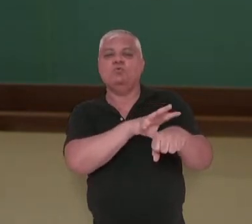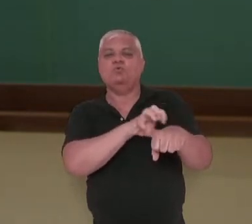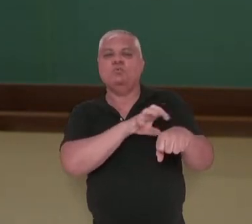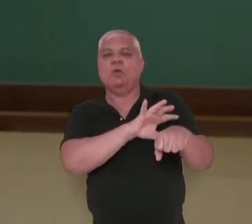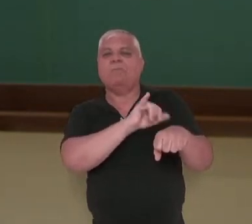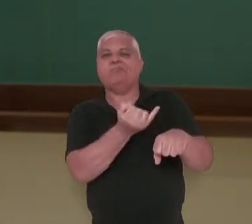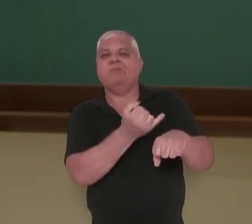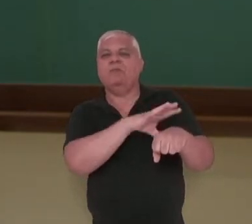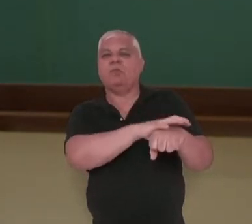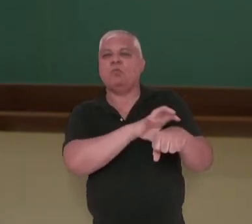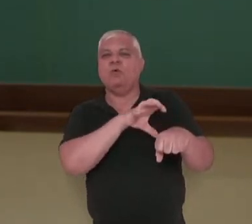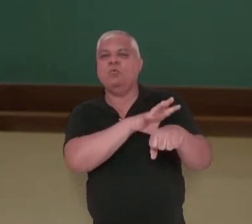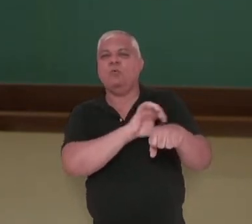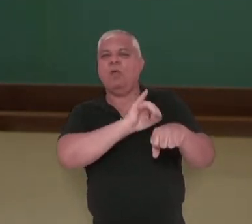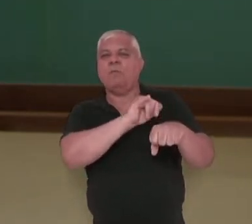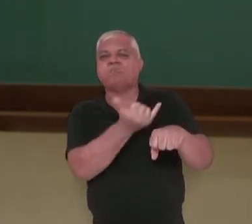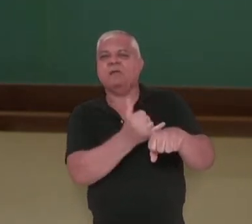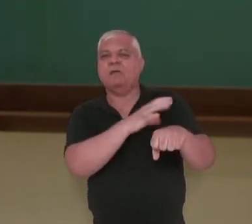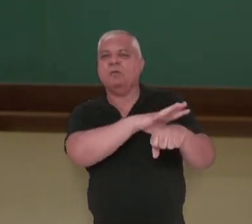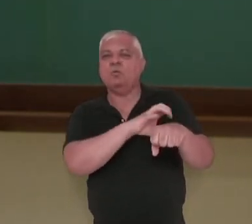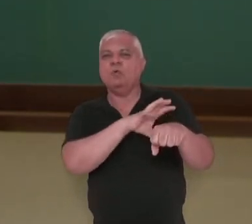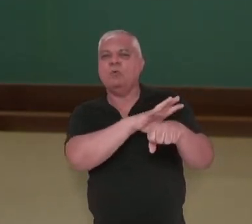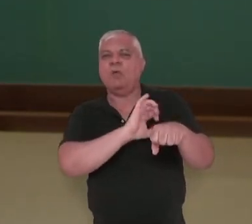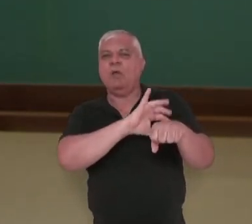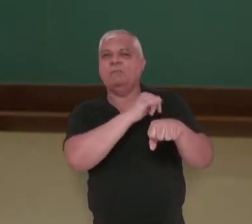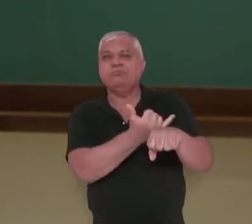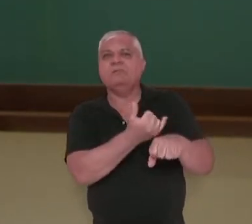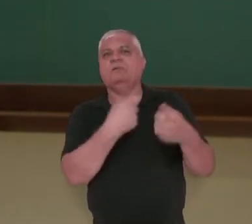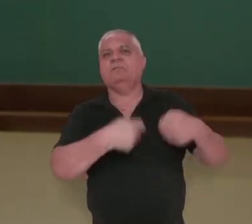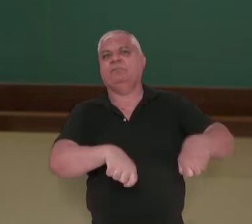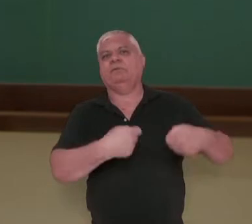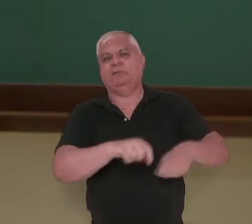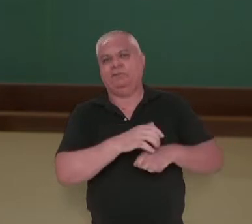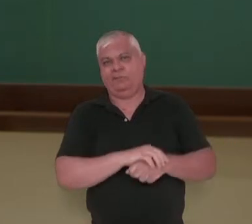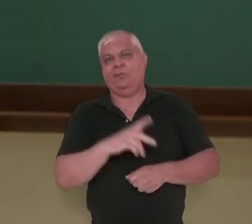vivo. Ele necessita de estar interagindo ali com o